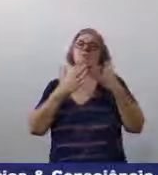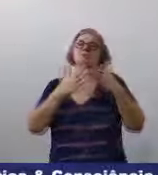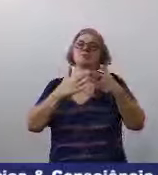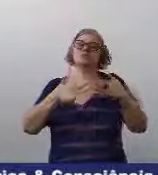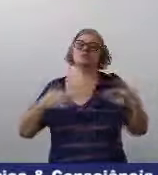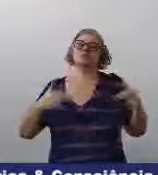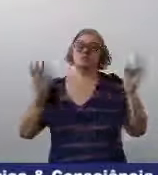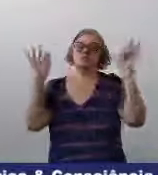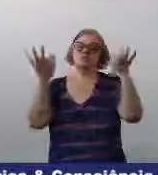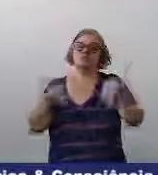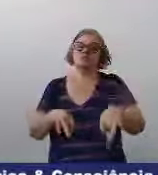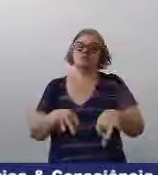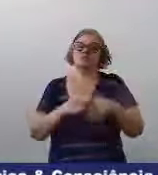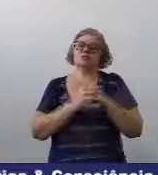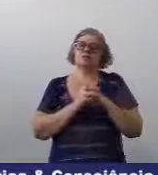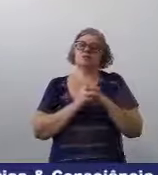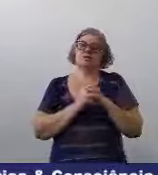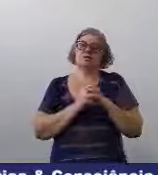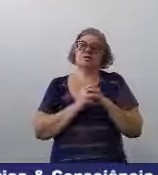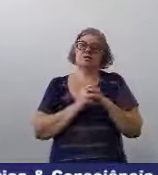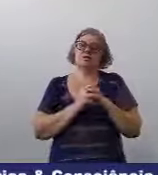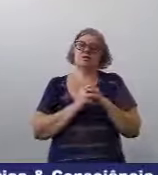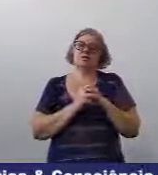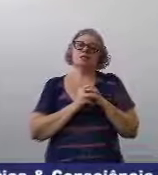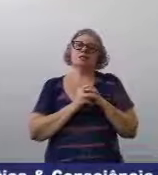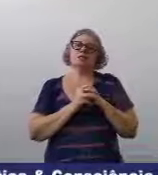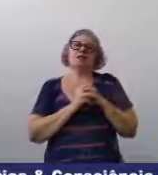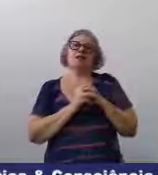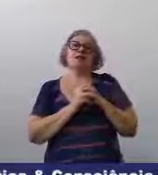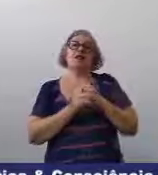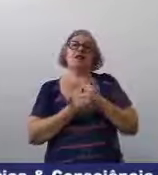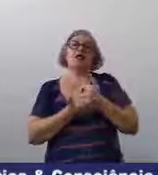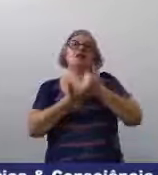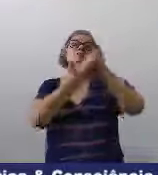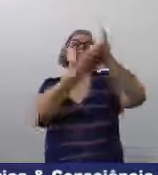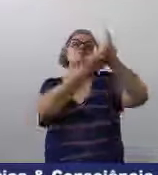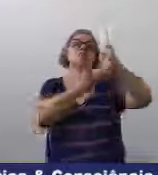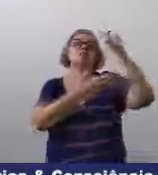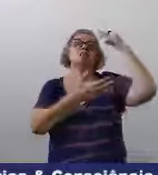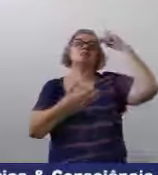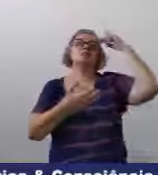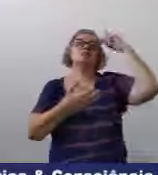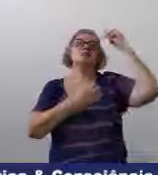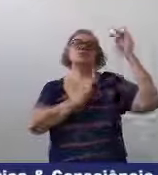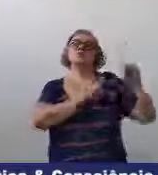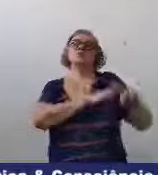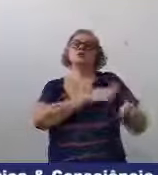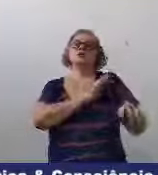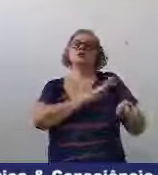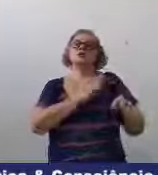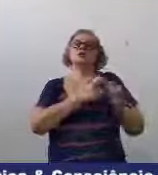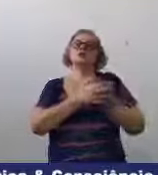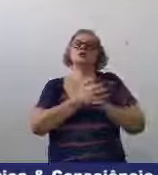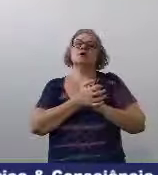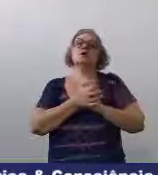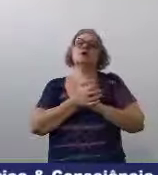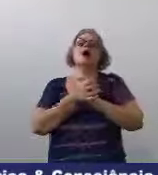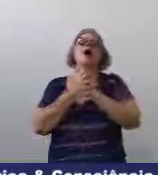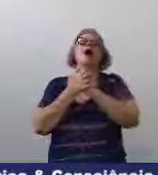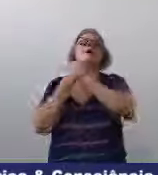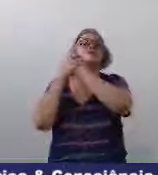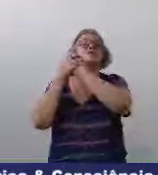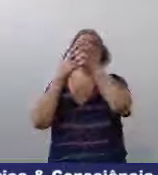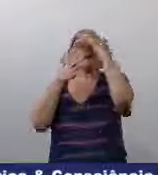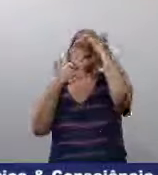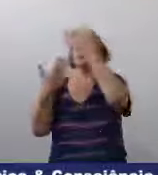pedindo licença para encerrar, elevando os nossos pensamentos e os nossos corações em louvor